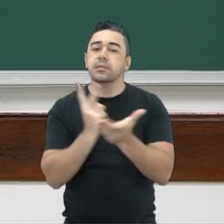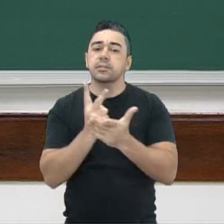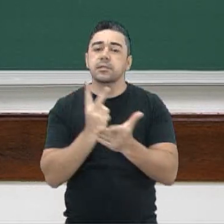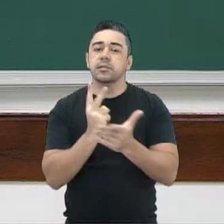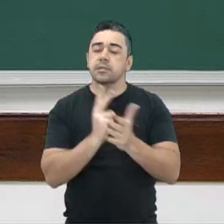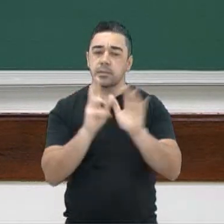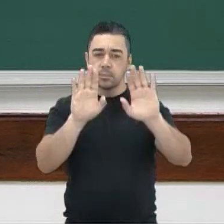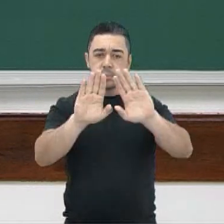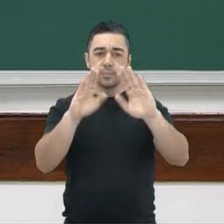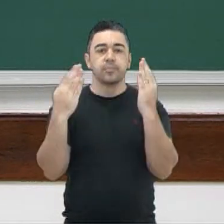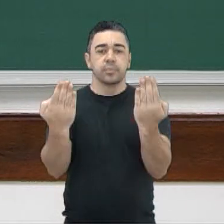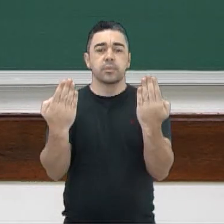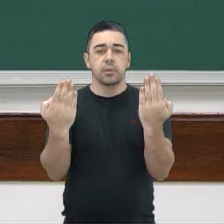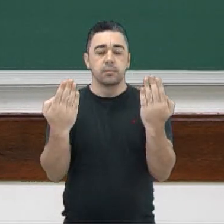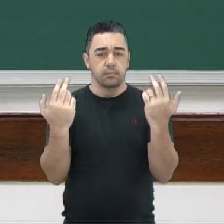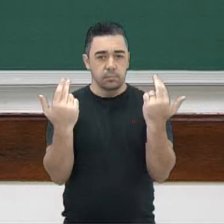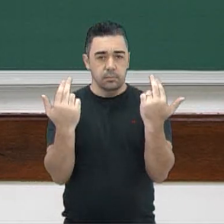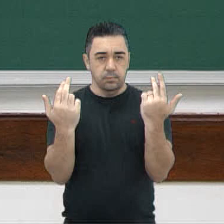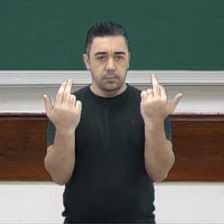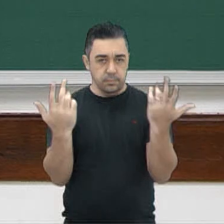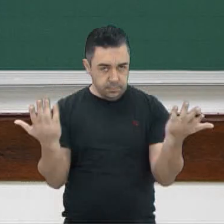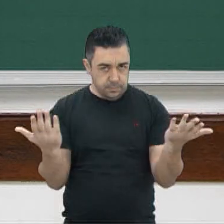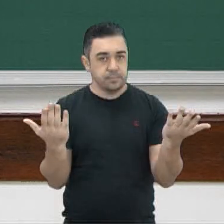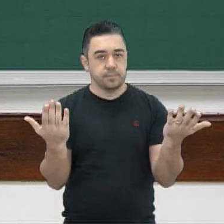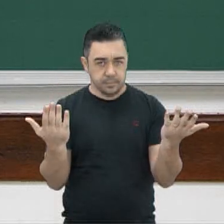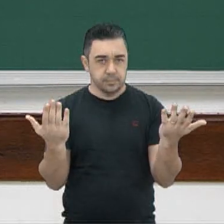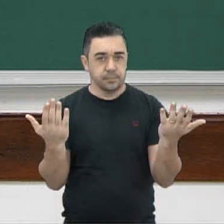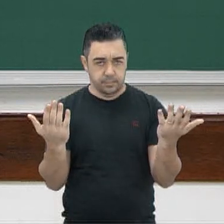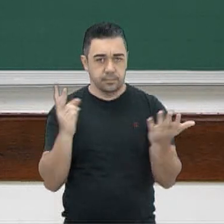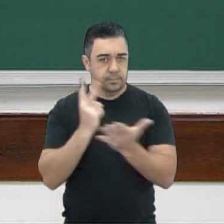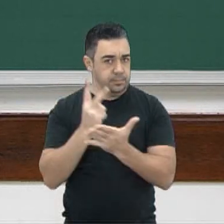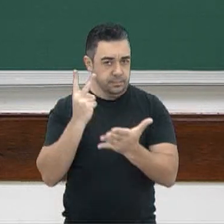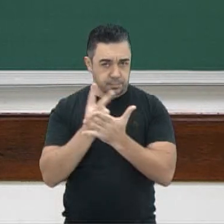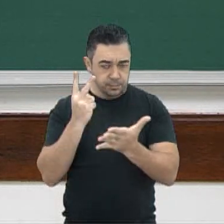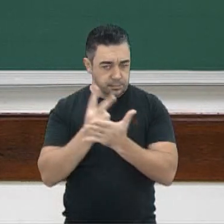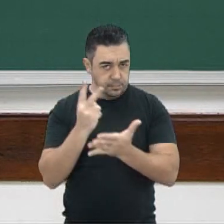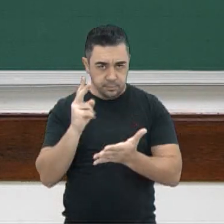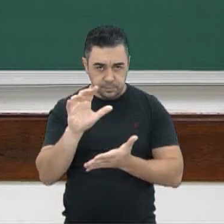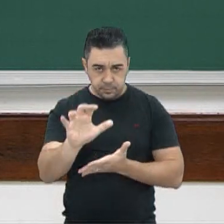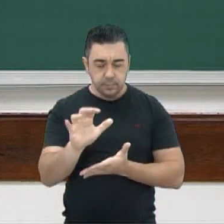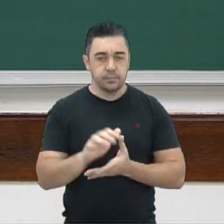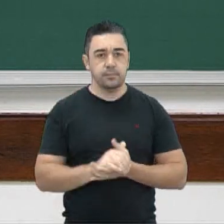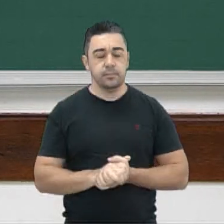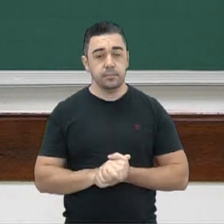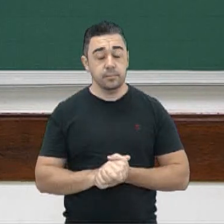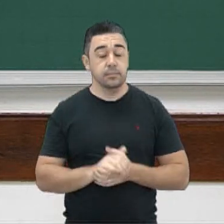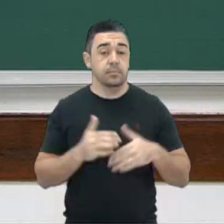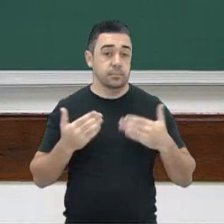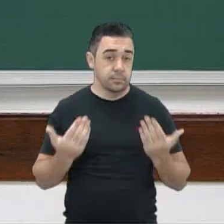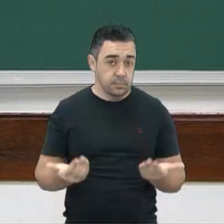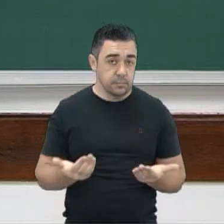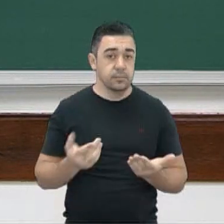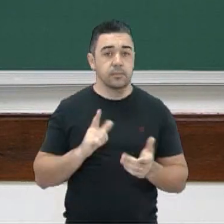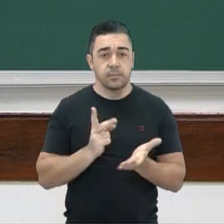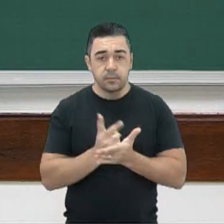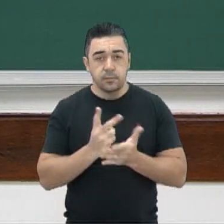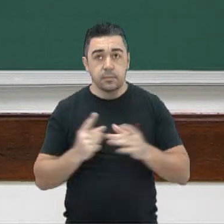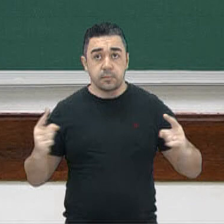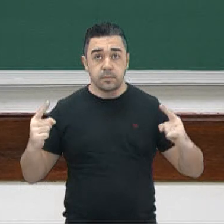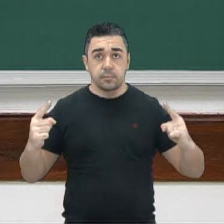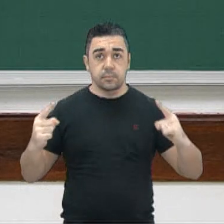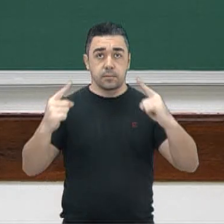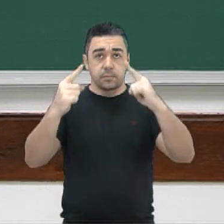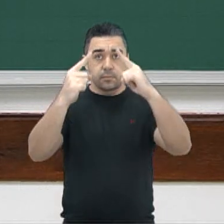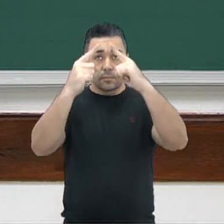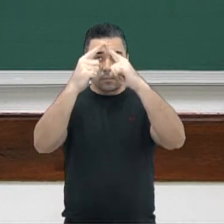em dois lados congruentes, ou então em dois lados iguais, certo? A partir do vértice no triângulo